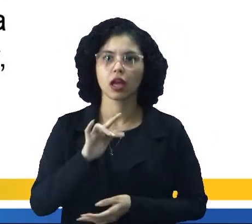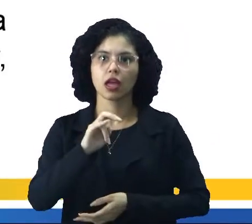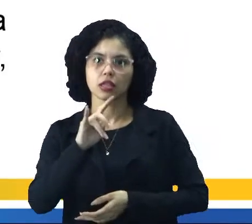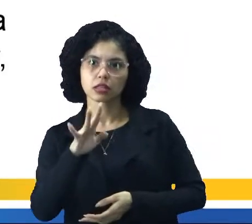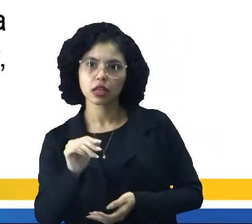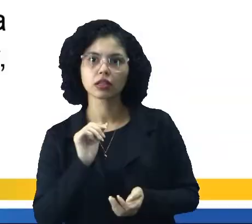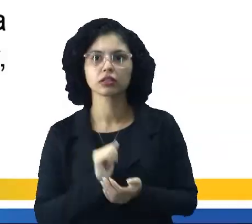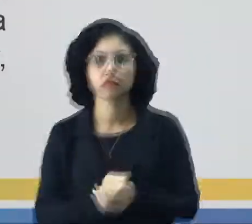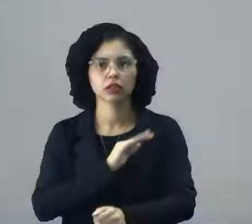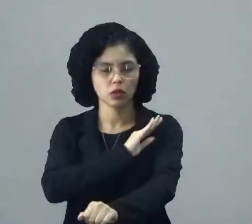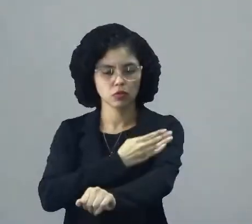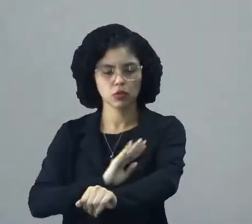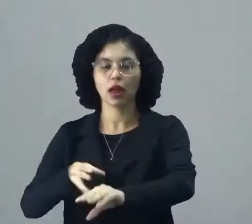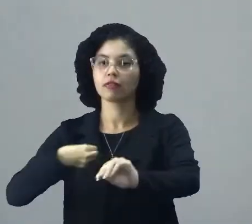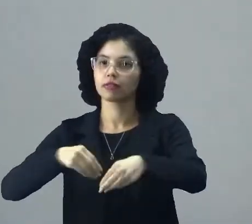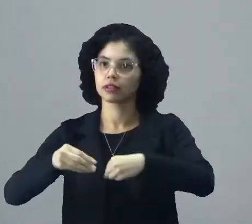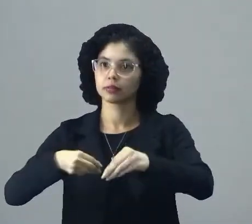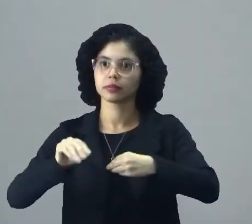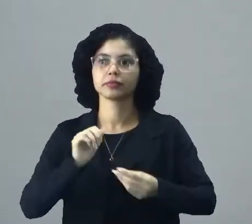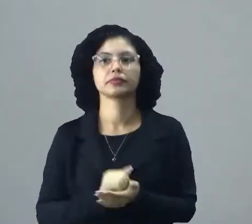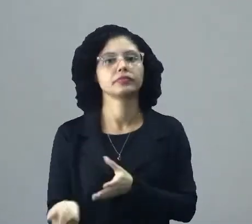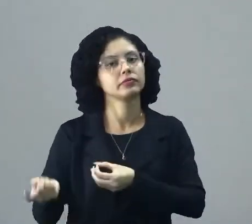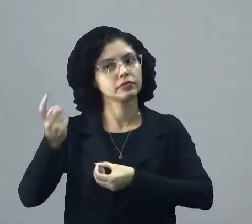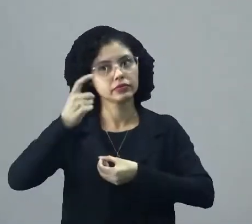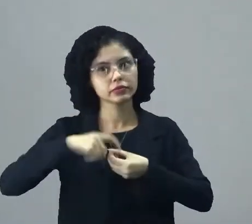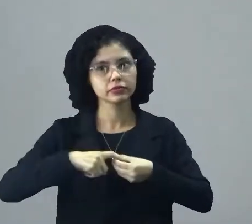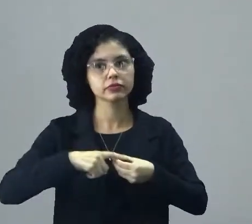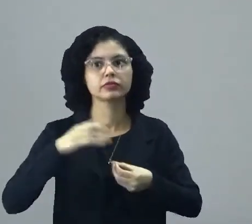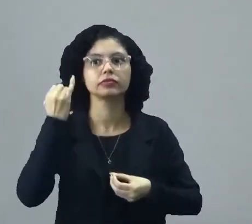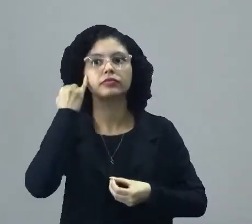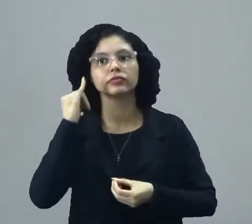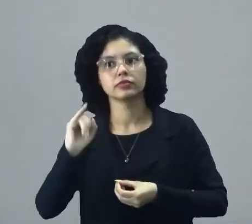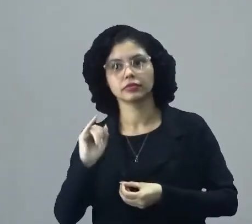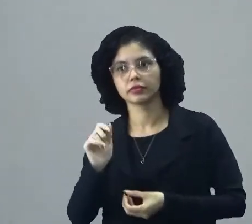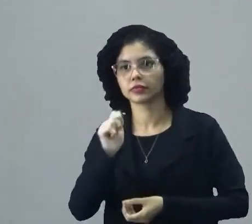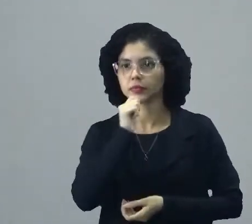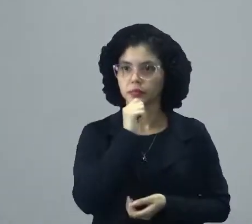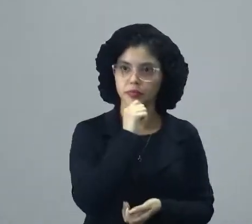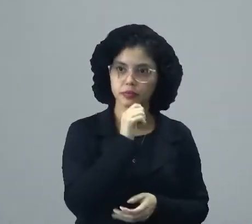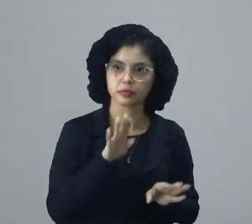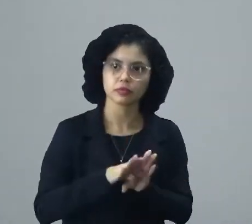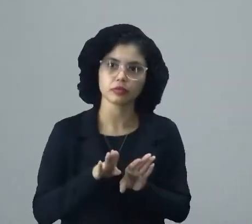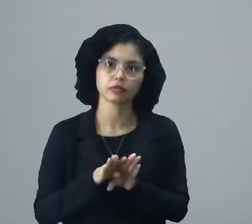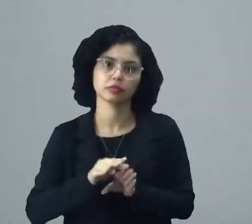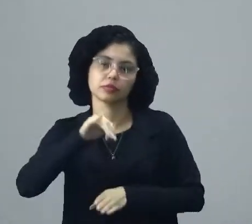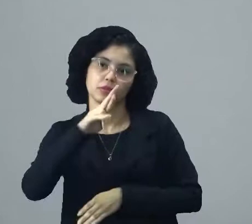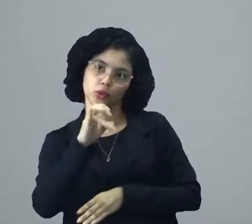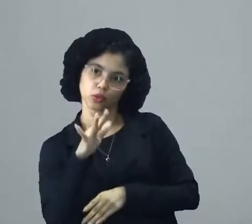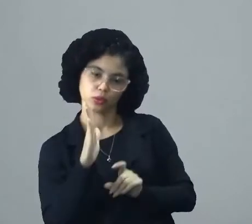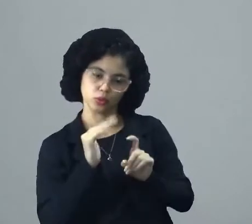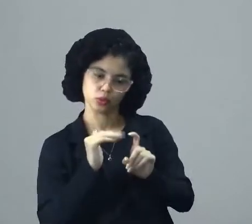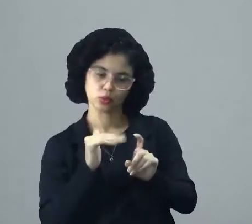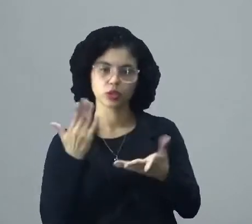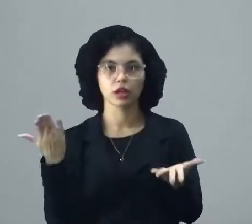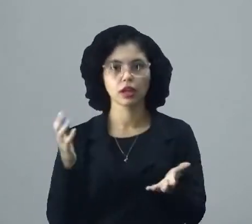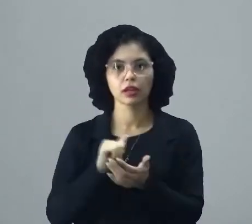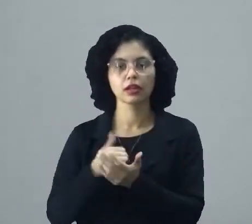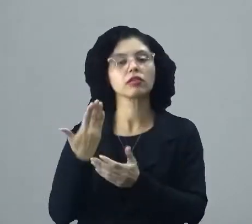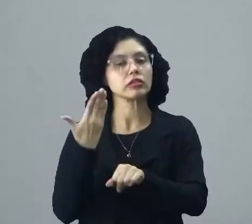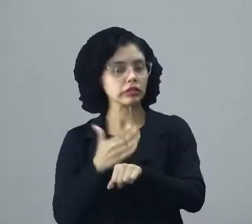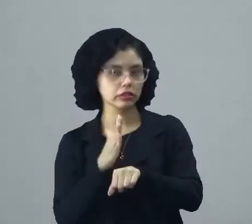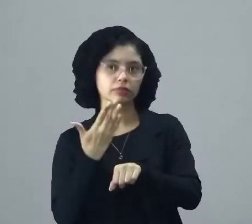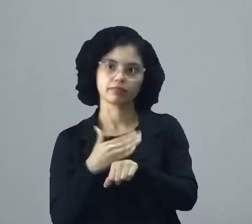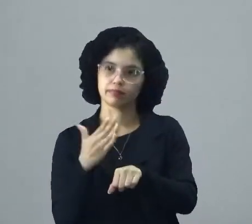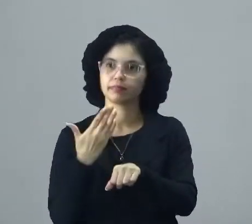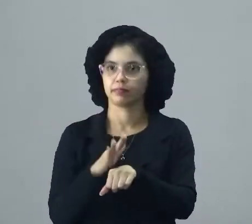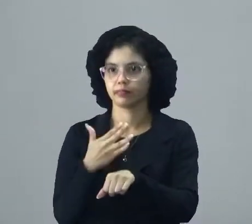resistência muscular e flexibilidade. Voltando naquela ideia da mitologia, o que aconteceu? Ele foi